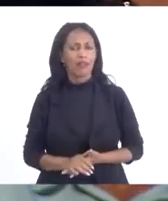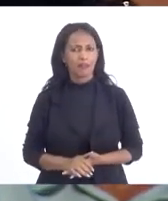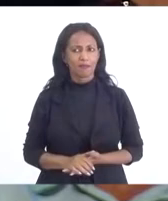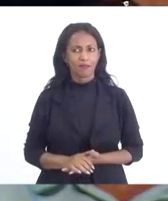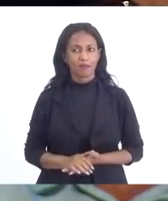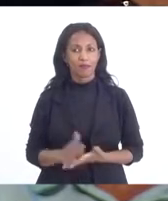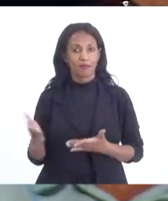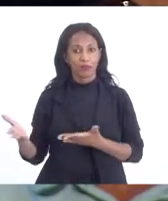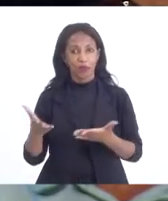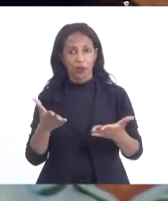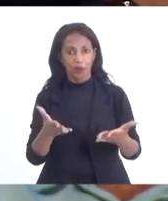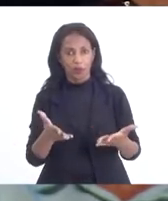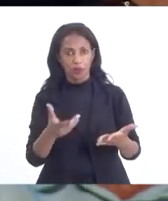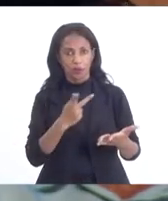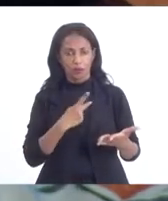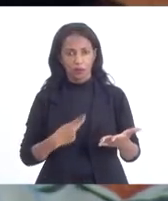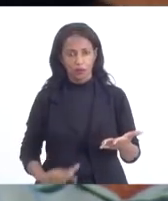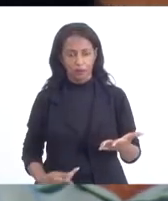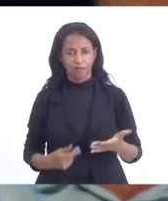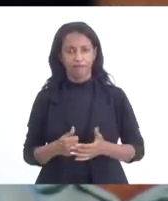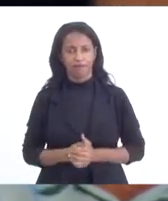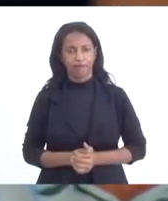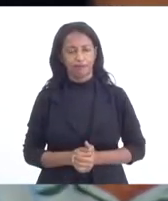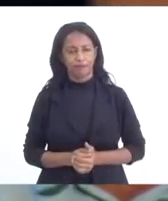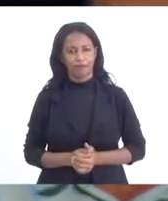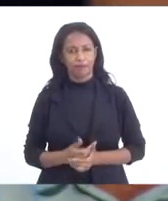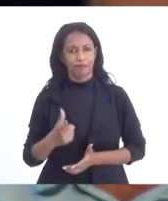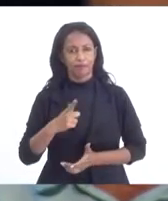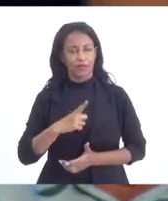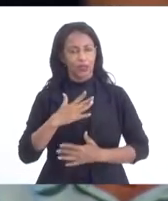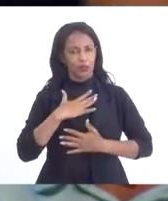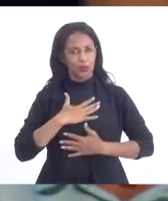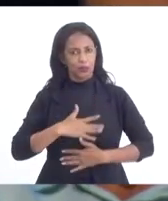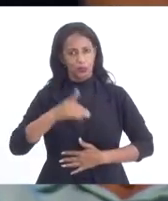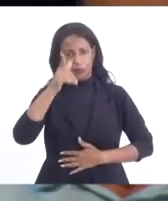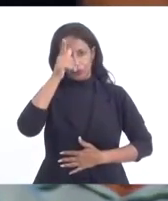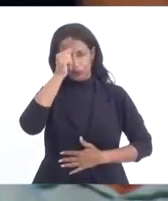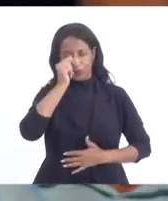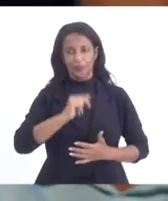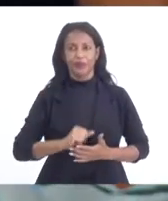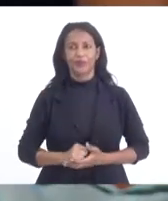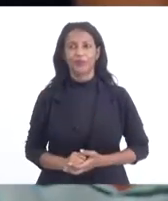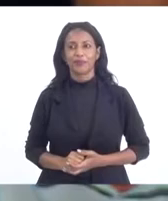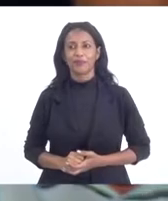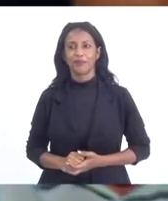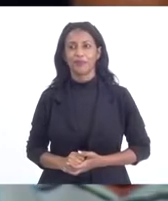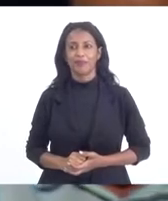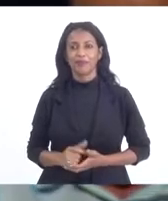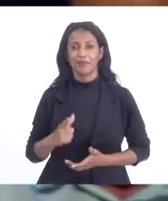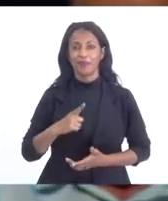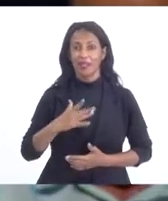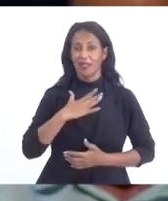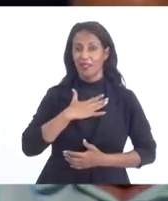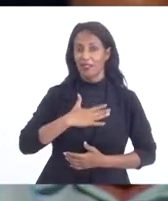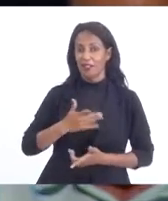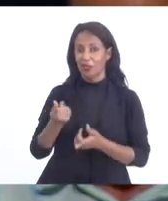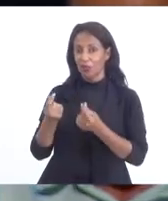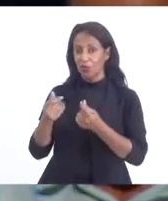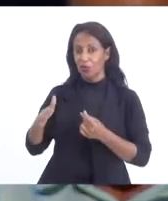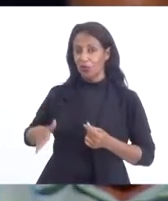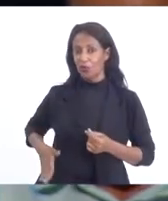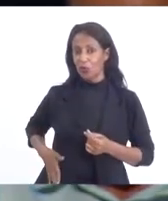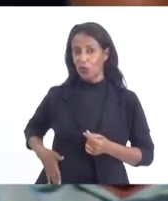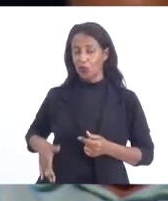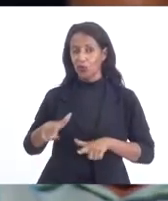E com isso, presidente, tendo tranquilidade de dormir, tendo a tranquilidade do dinheiro no bolso